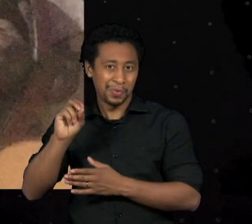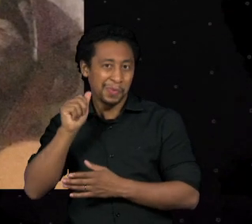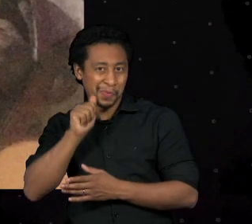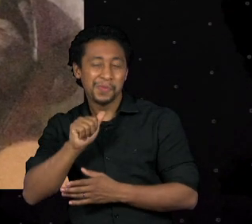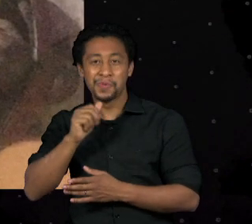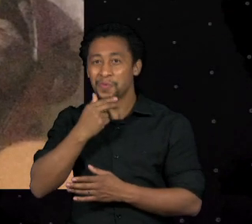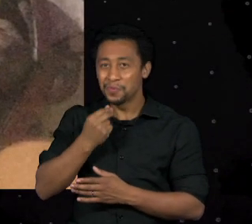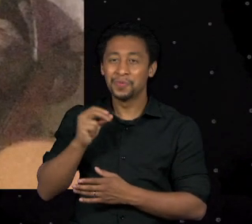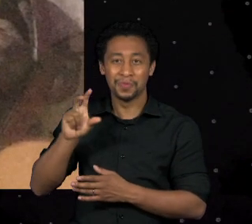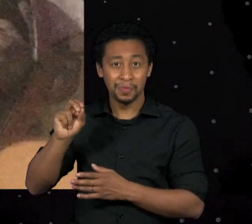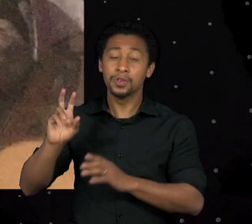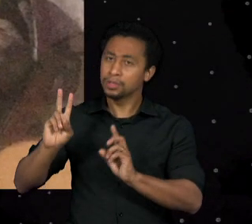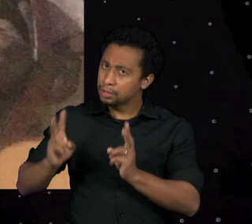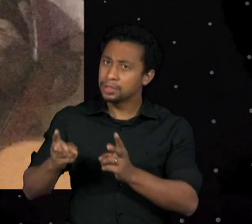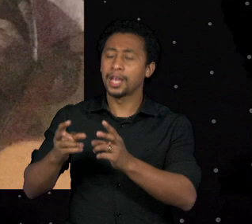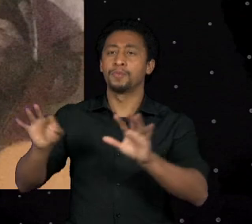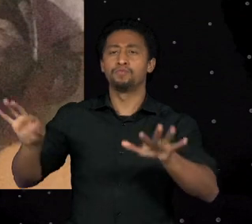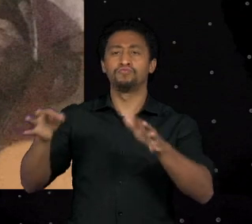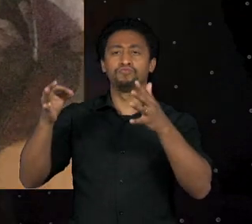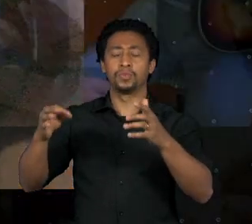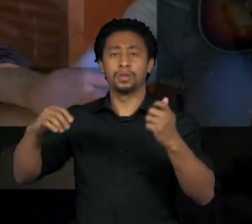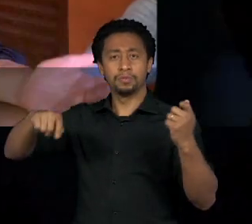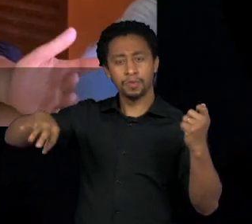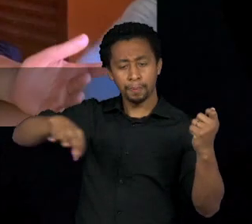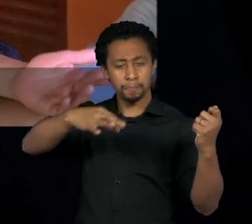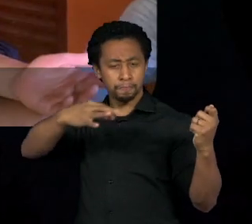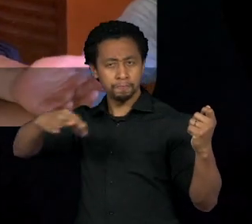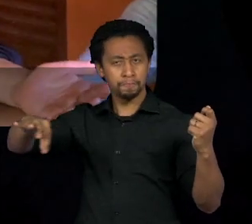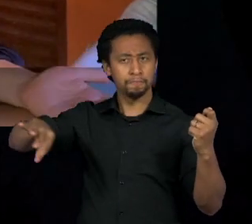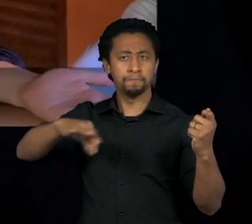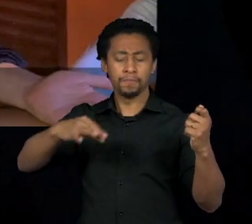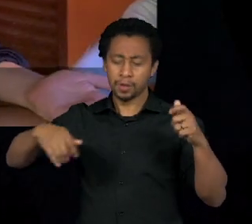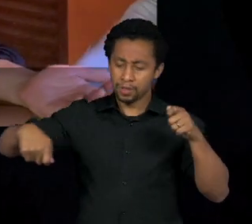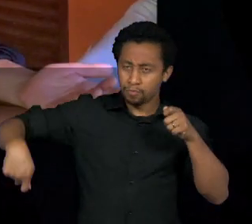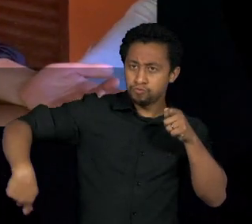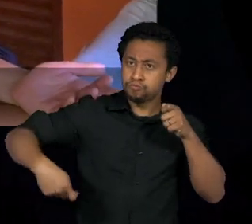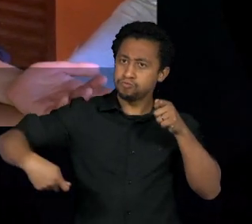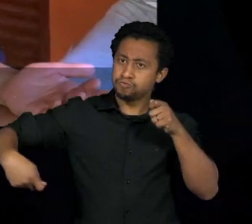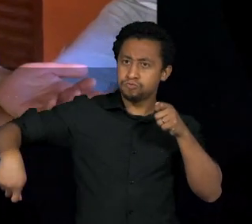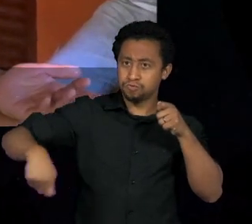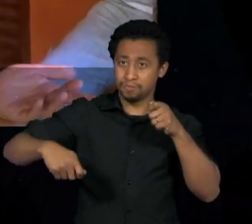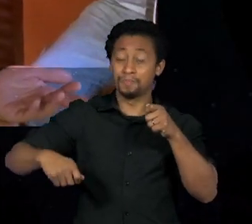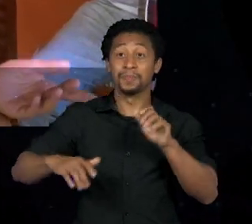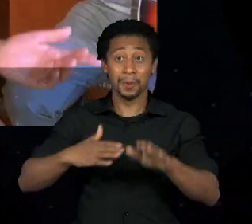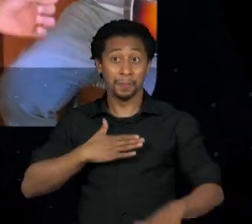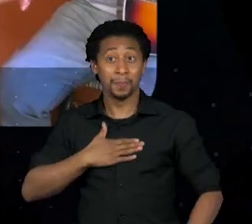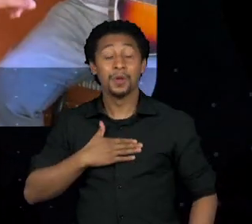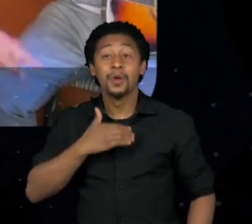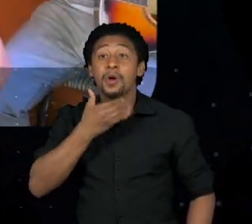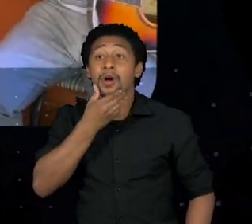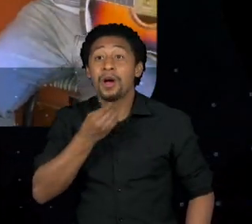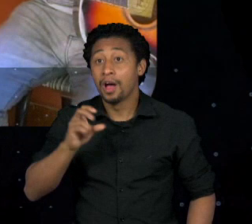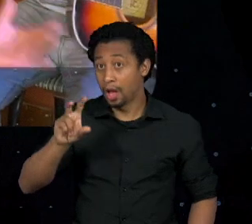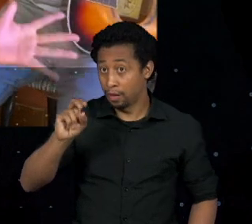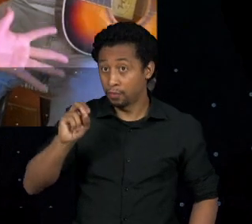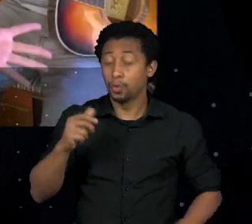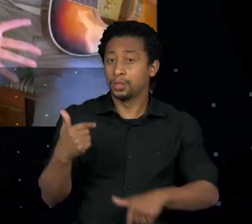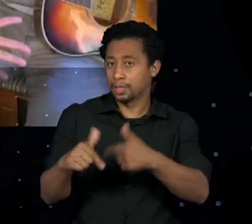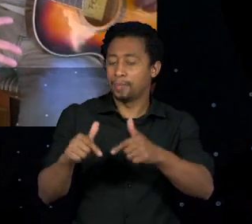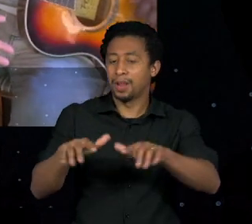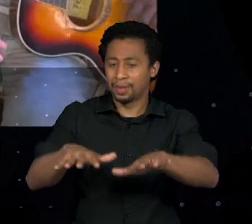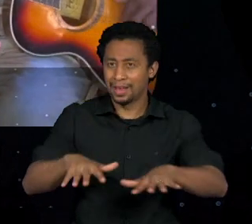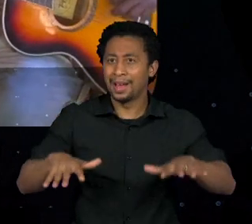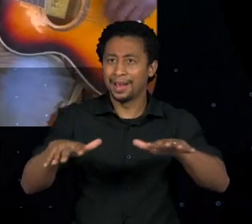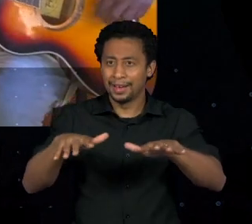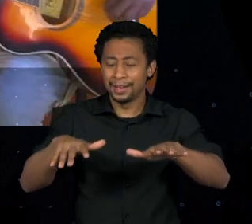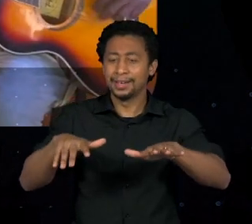enfim, violino, tudo de ouvido. Meu avô, ele trabalhava como cortador de cana, né, numa usina de cana-de-açúcar no interior de São